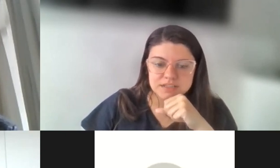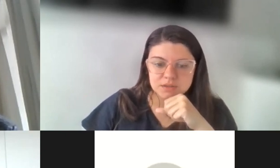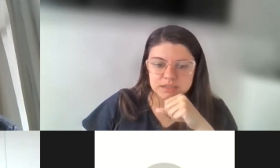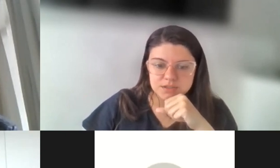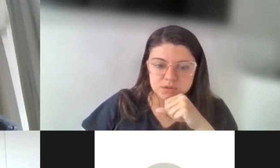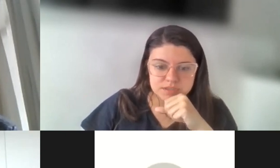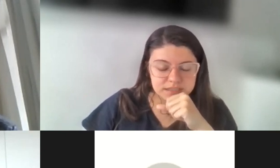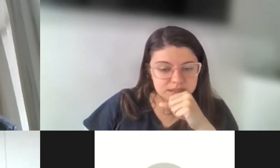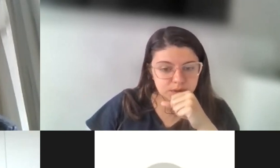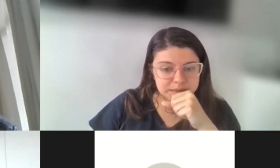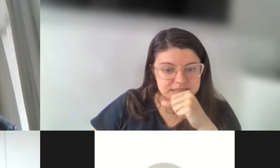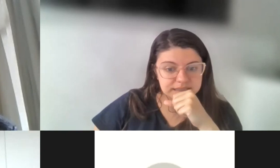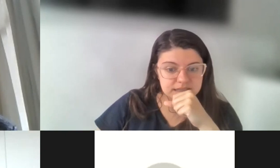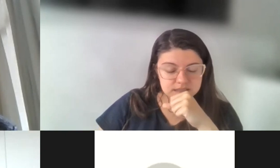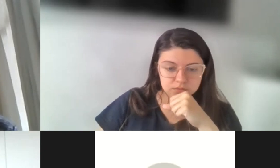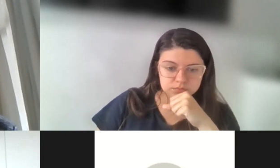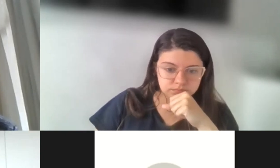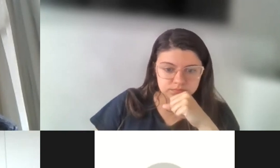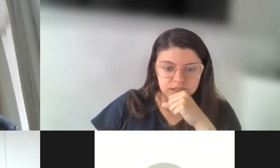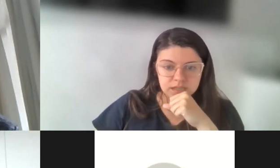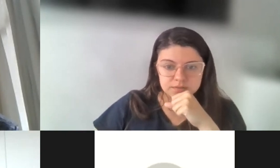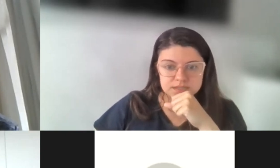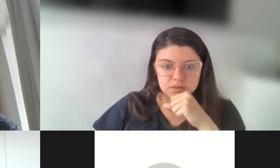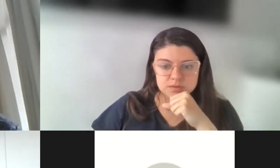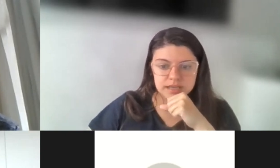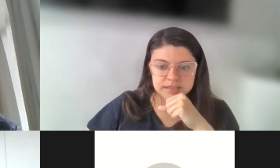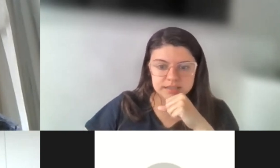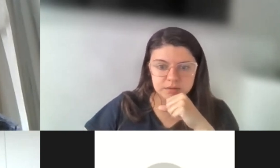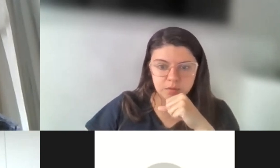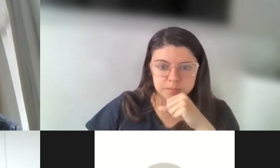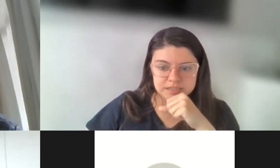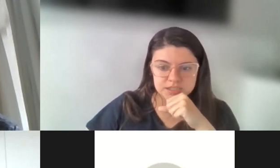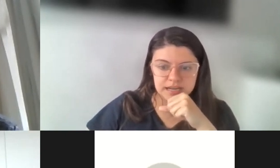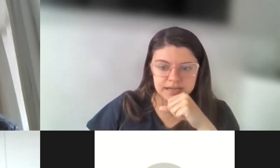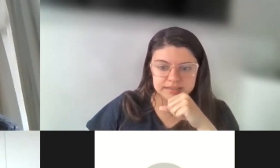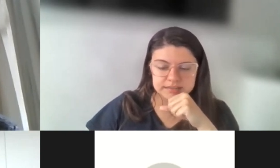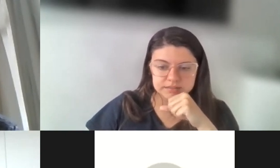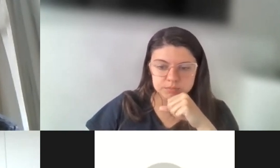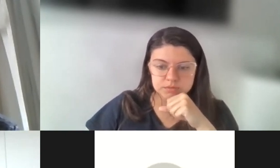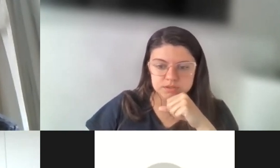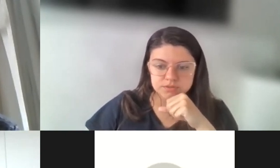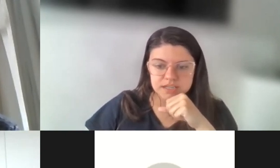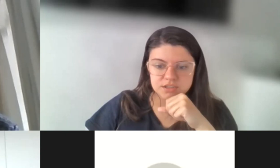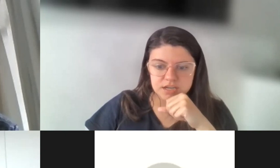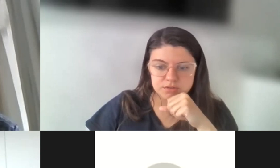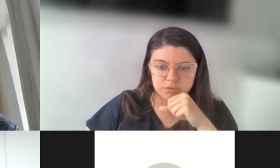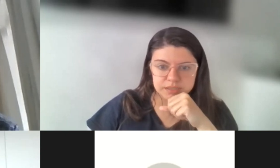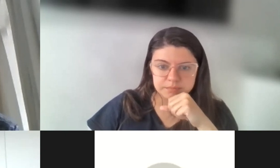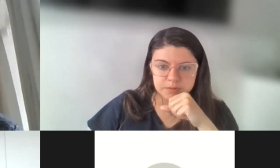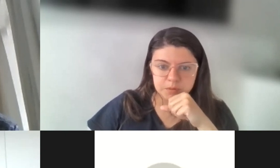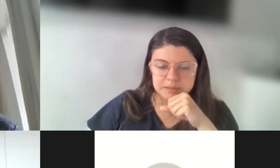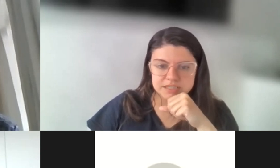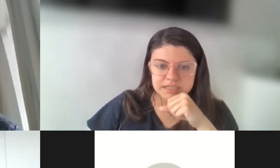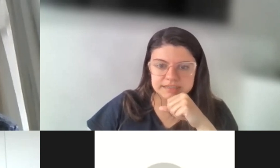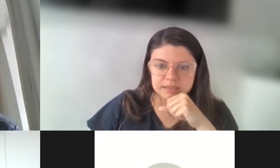de fazer o teste com você da sua apresentação. Você Tá. consegue compartilhar aí no botãozinho verde, share